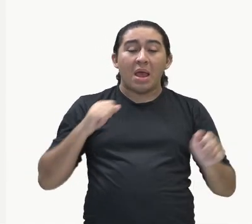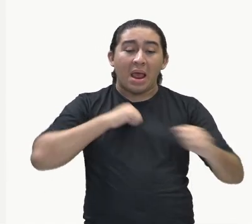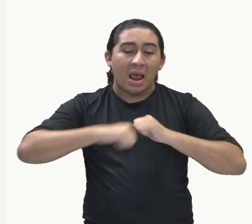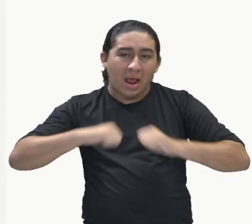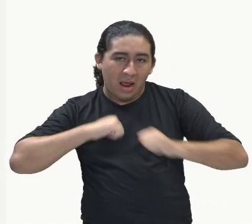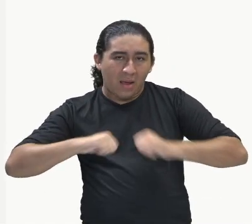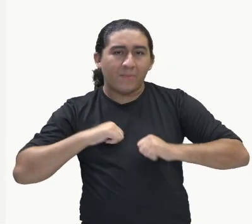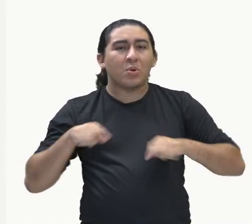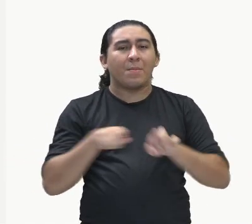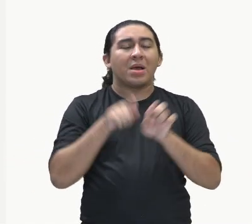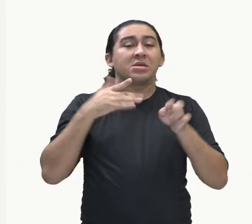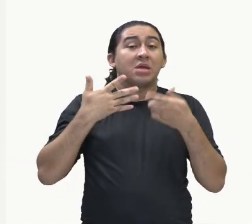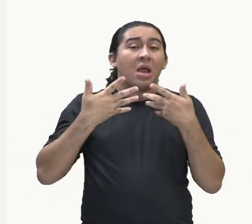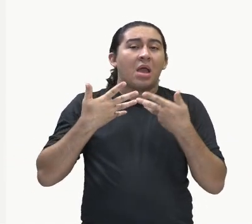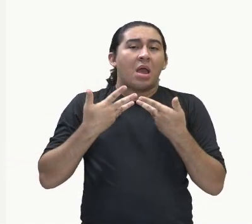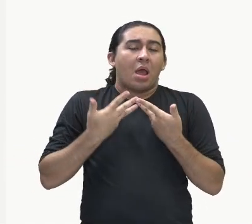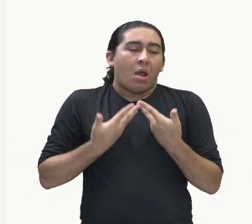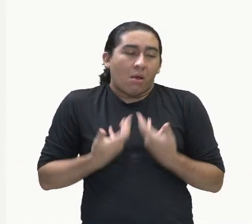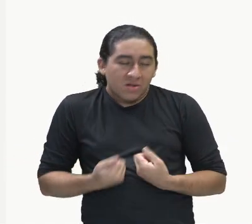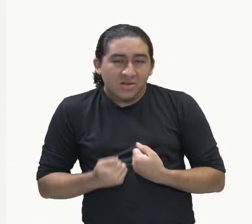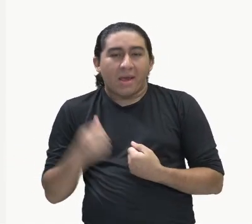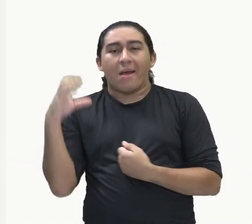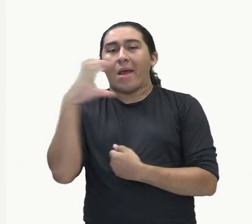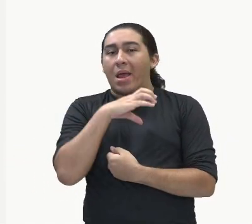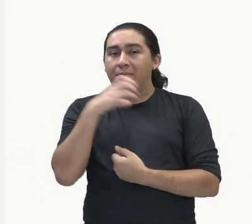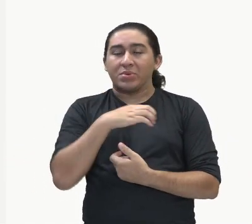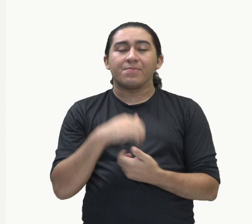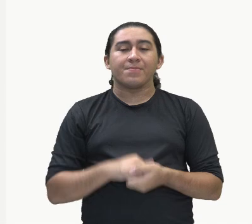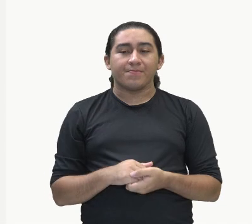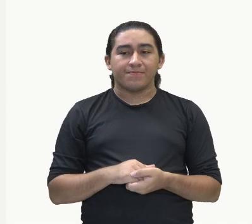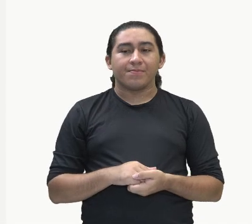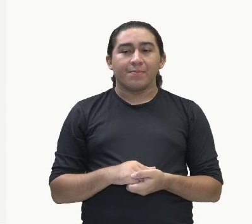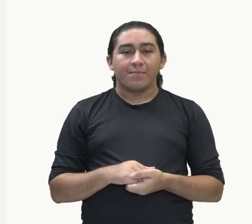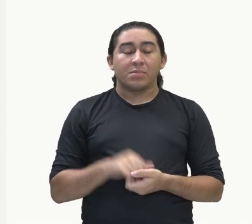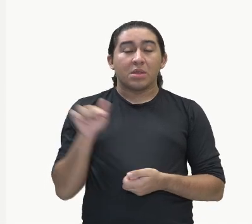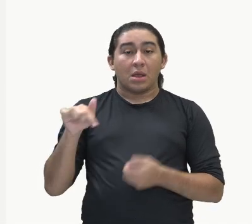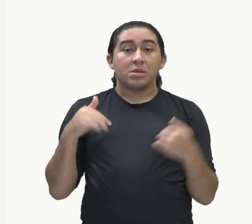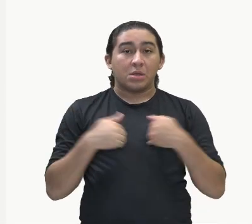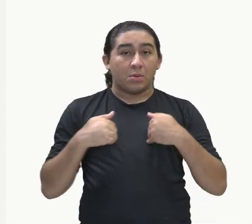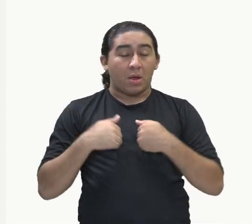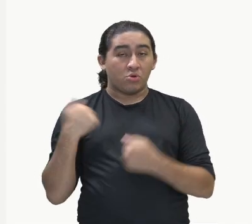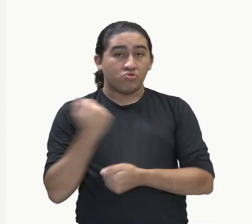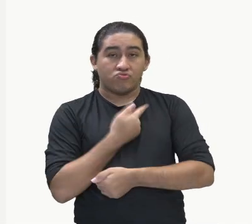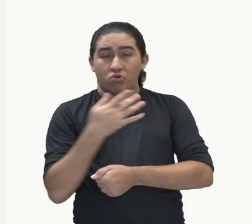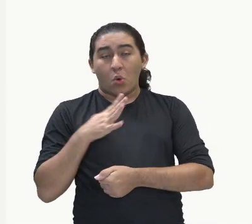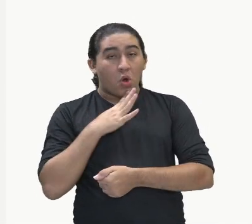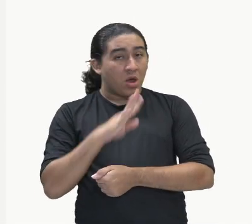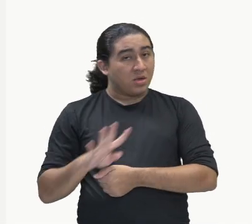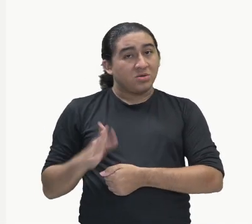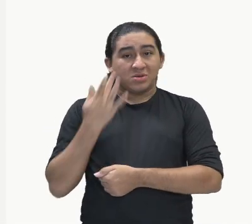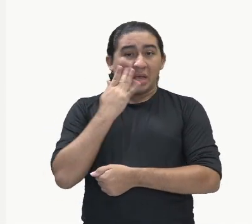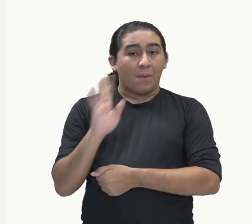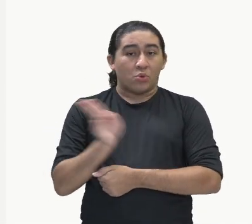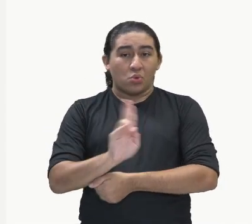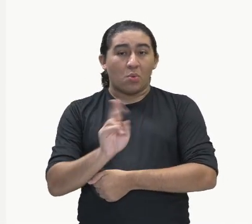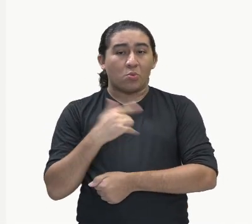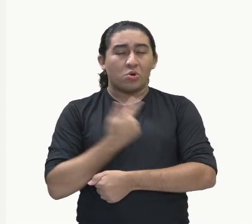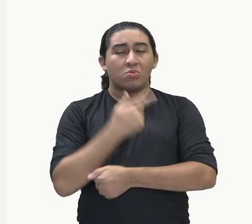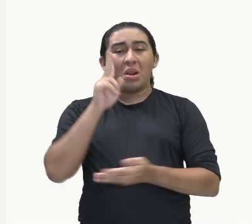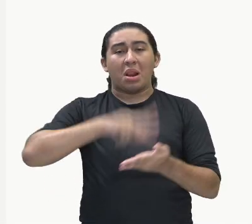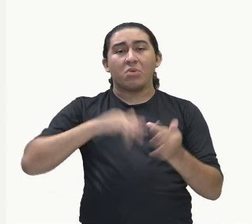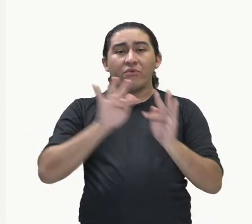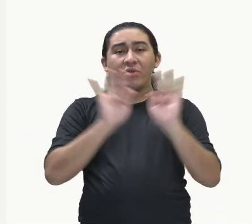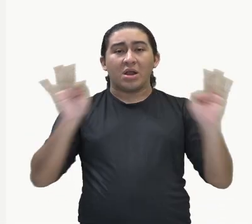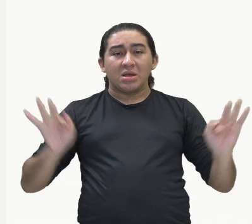ele cansa rápido, né? Uma das características desse animal. Então, esse animal, que a gente não sabe ainda qual é, a gente vai ver a descrição para identificar qual deles nós